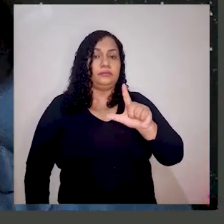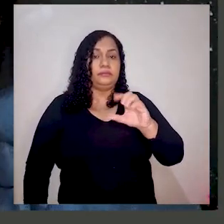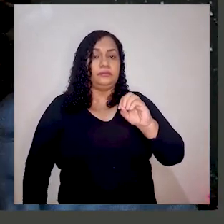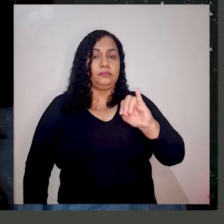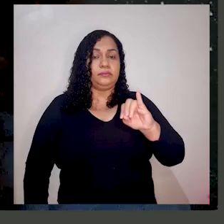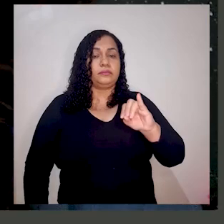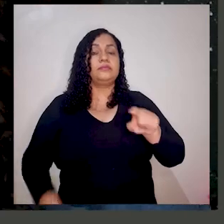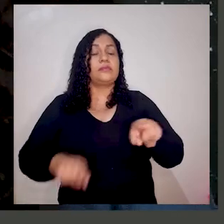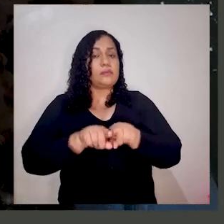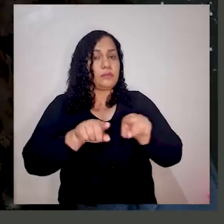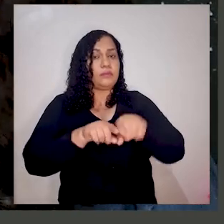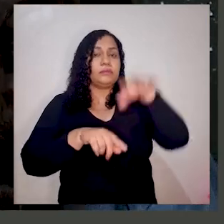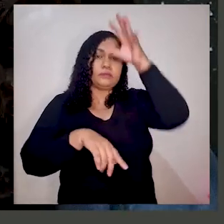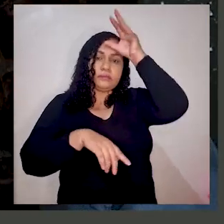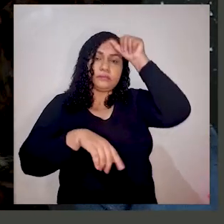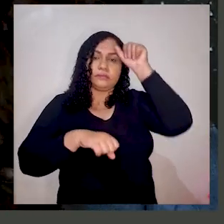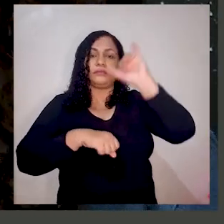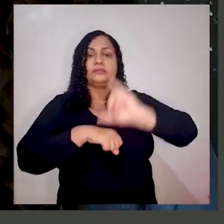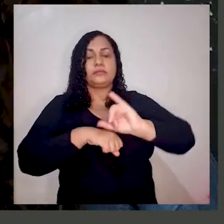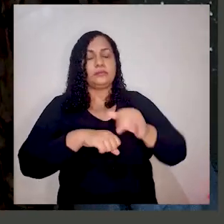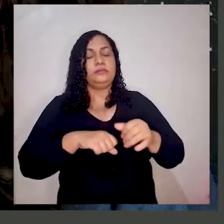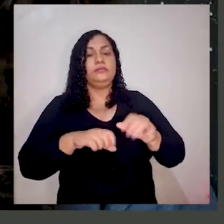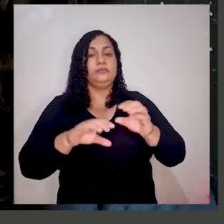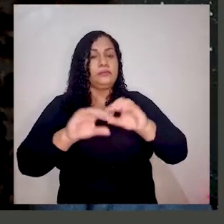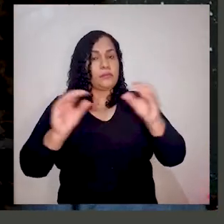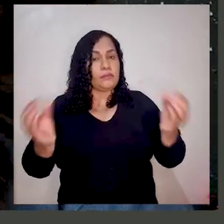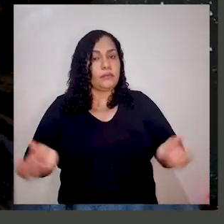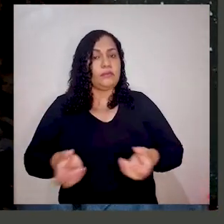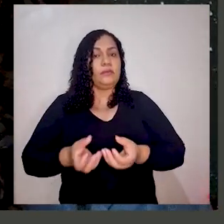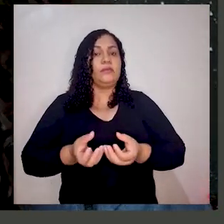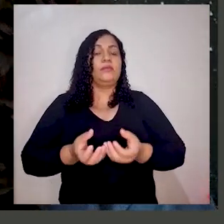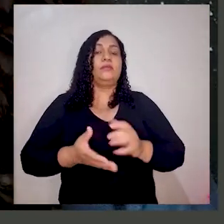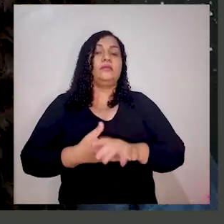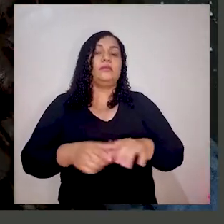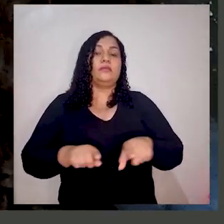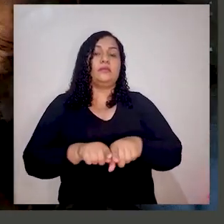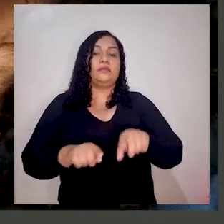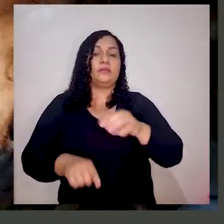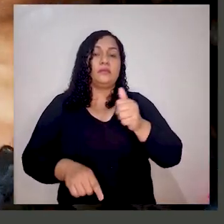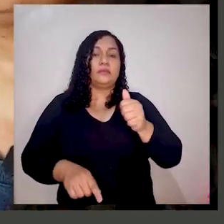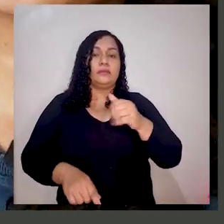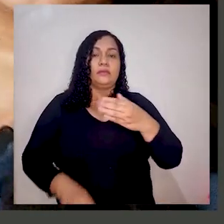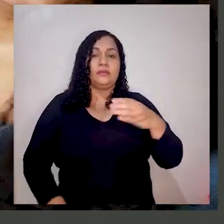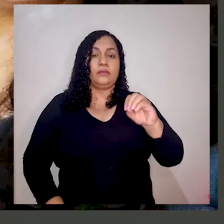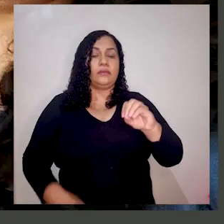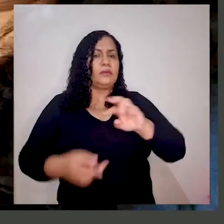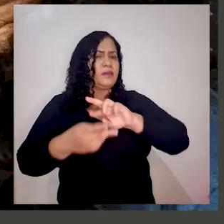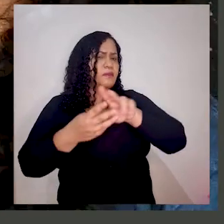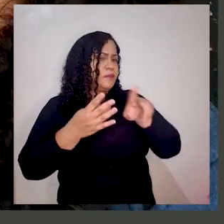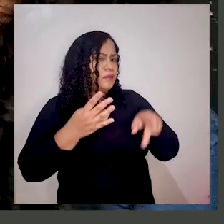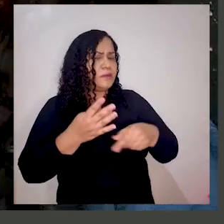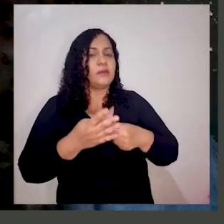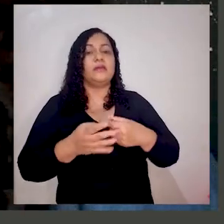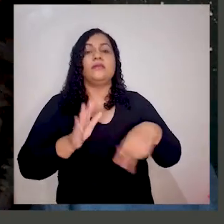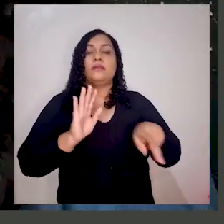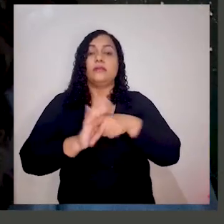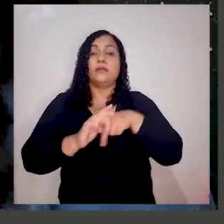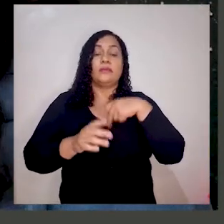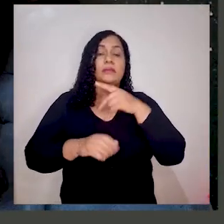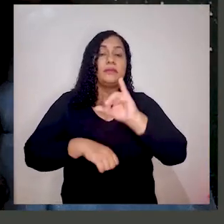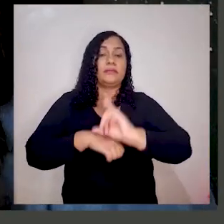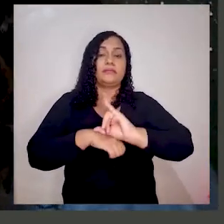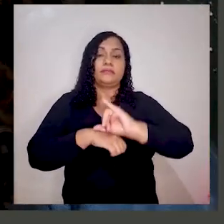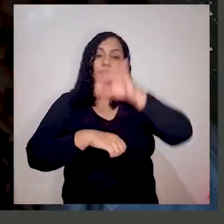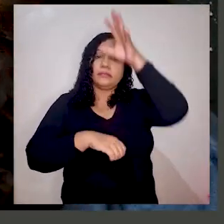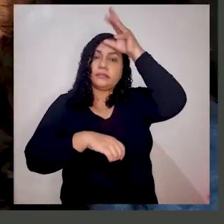em Manaus também. Então, pneus, a parte de aço, tudo, né, montado e vem de lá. Tá? Então, sem falar em outros diversos,